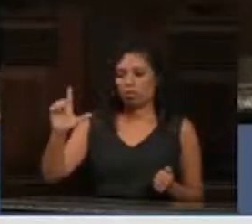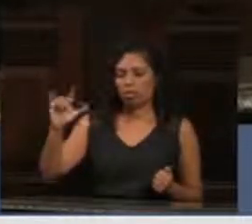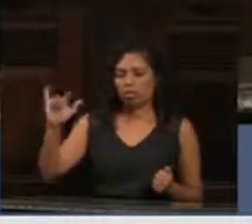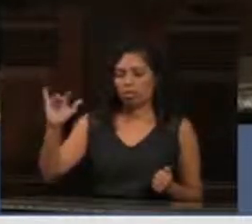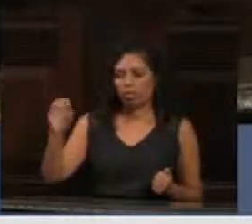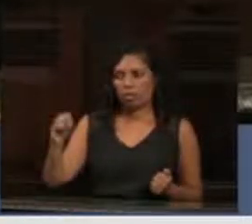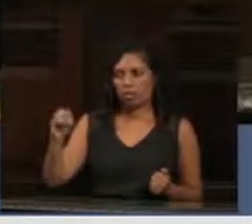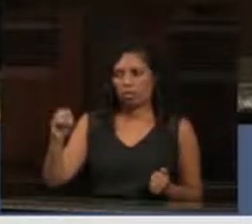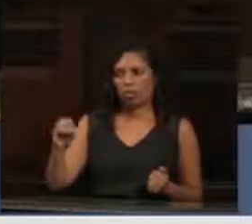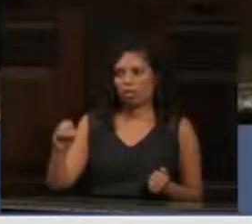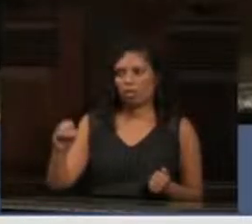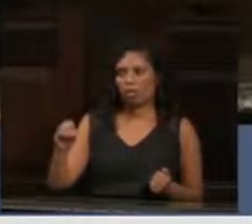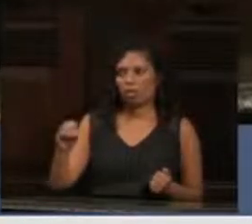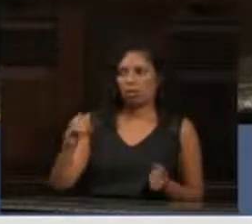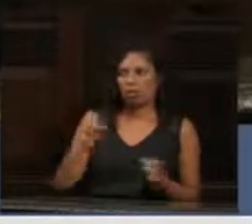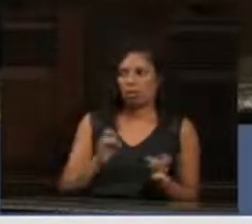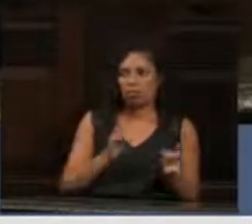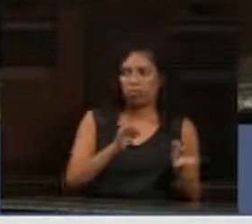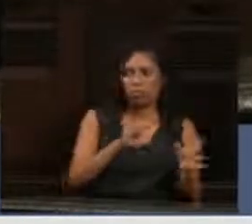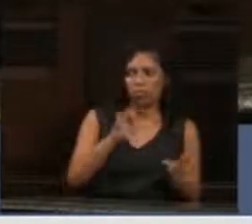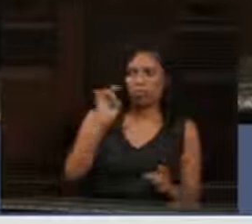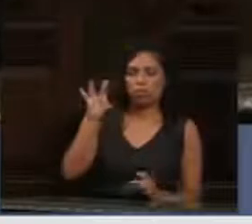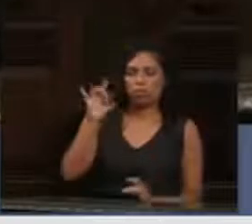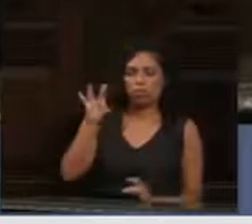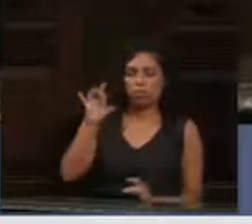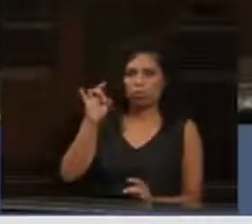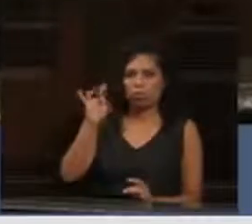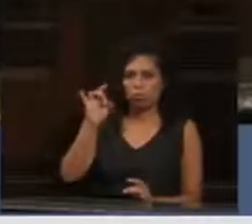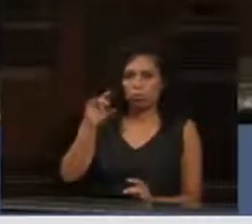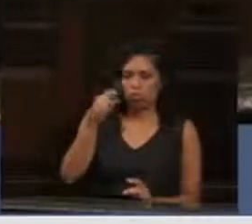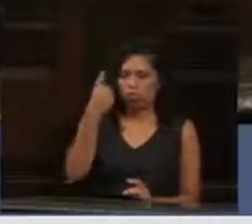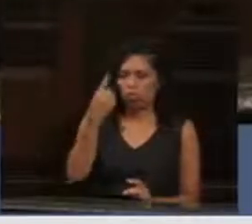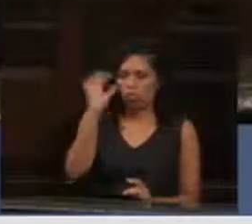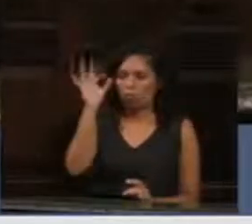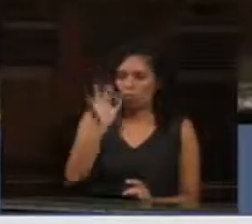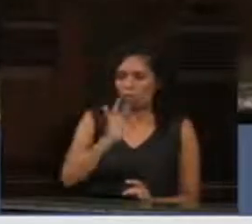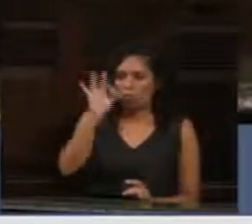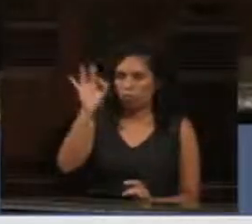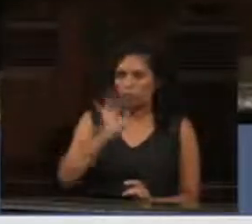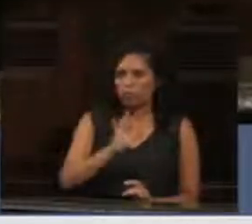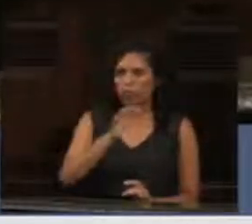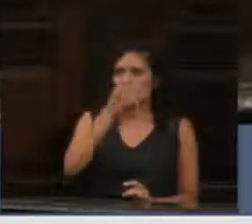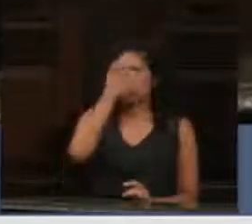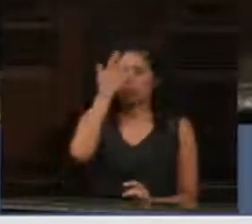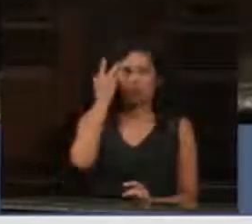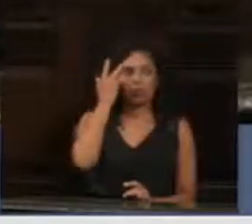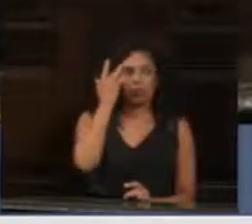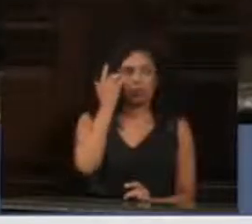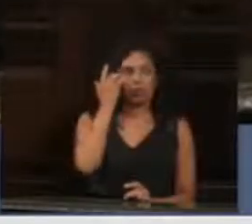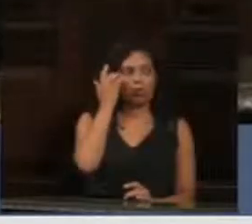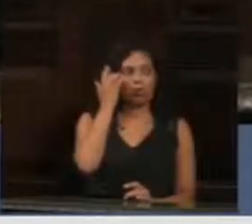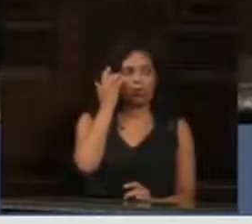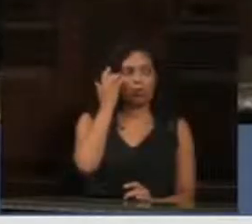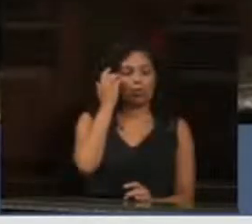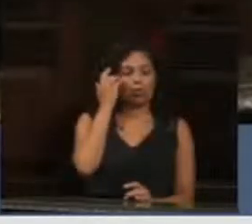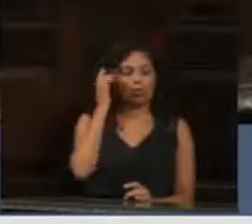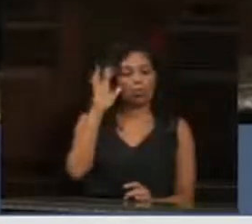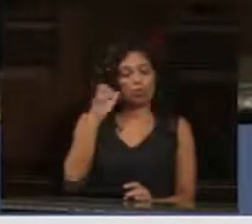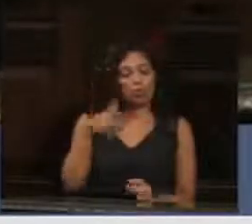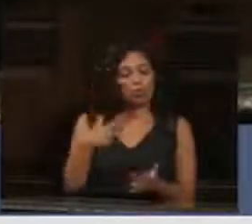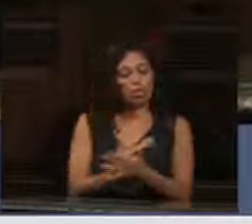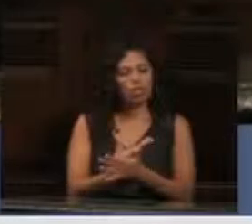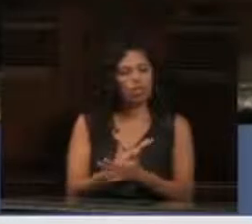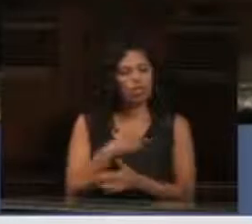demitidos sem justificativa. Não é verdade. Esse acordo coletivo de trabalho prevê estabilidade para 99% dos trabalhadores, e